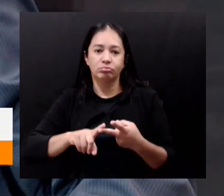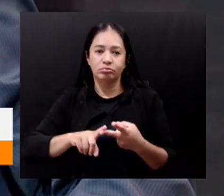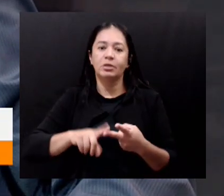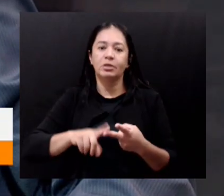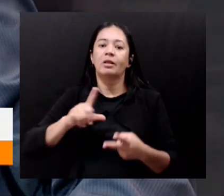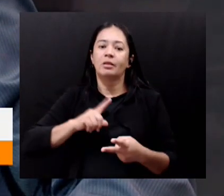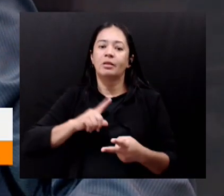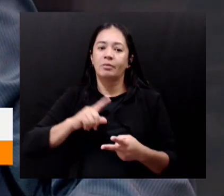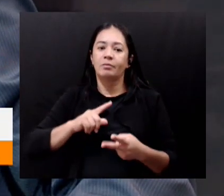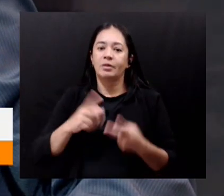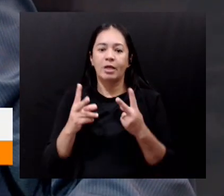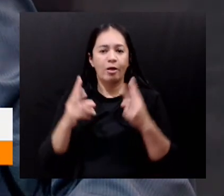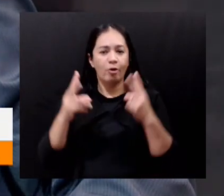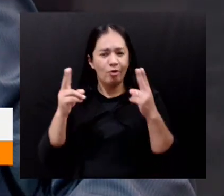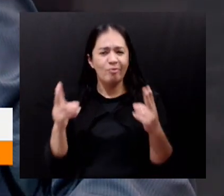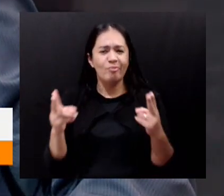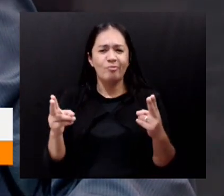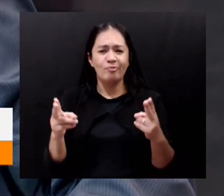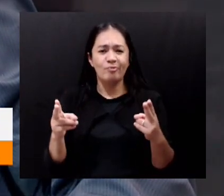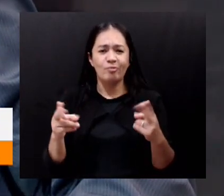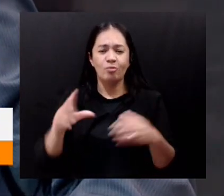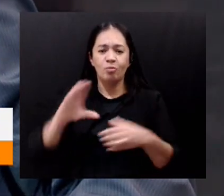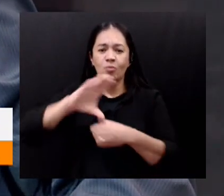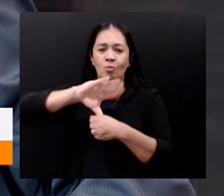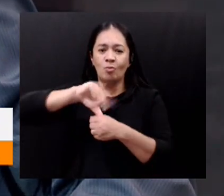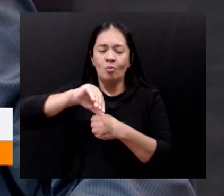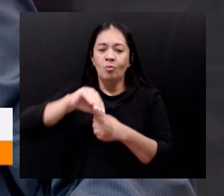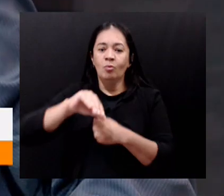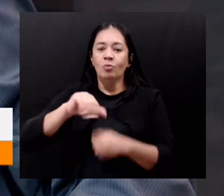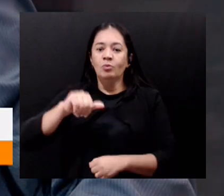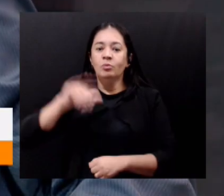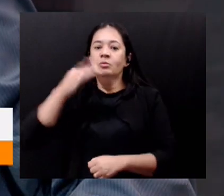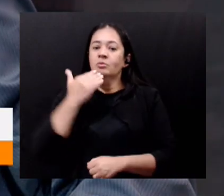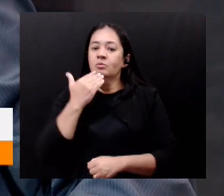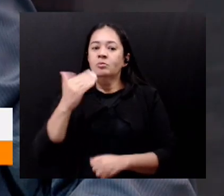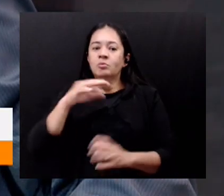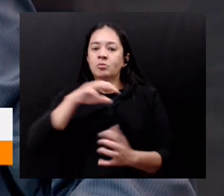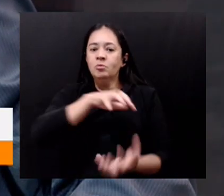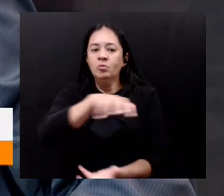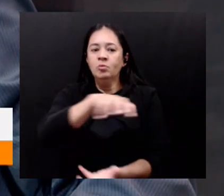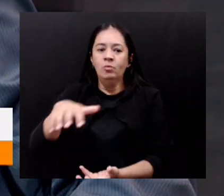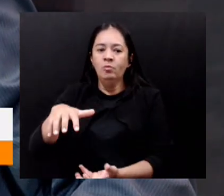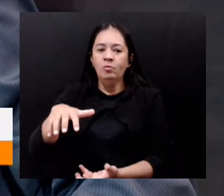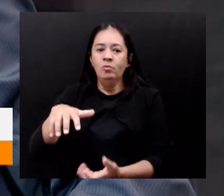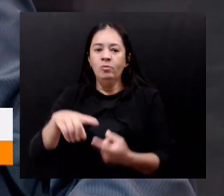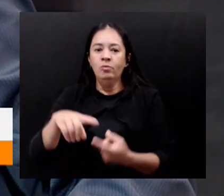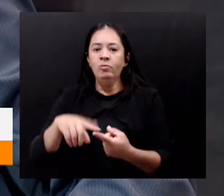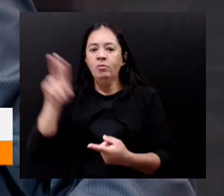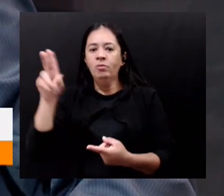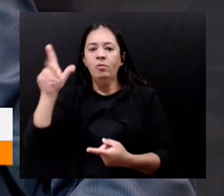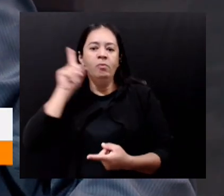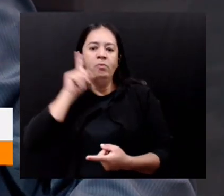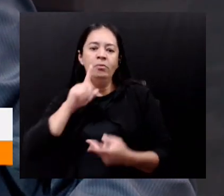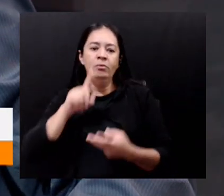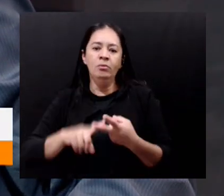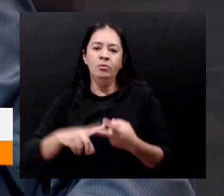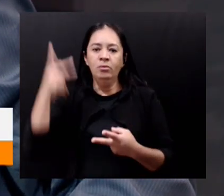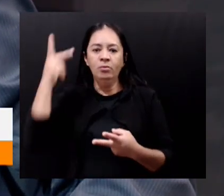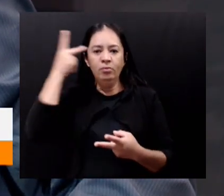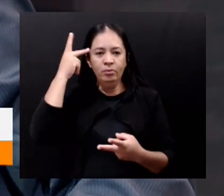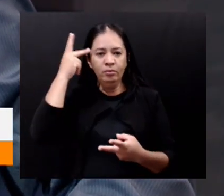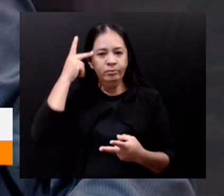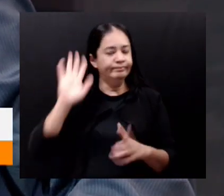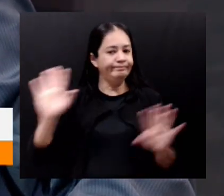patamar. Os dois consulados mais solicitados do planeta Terra italiano são Nova York e São Paulo. Tá? Uhum.